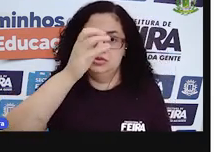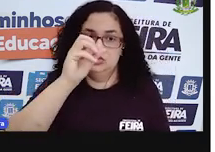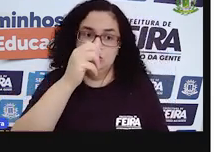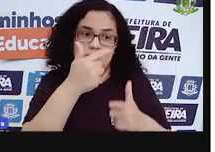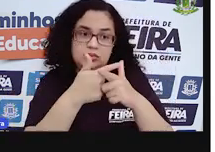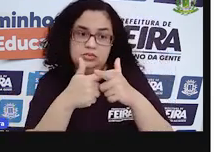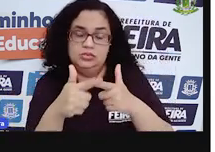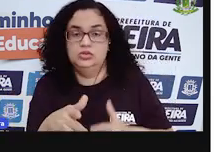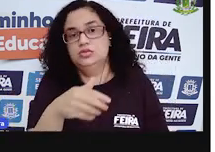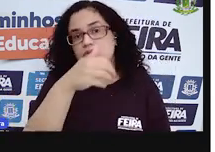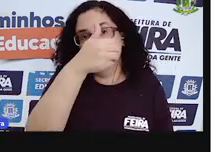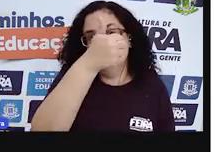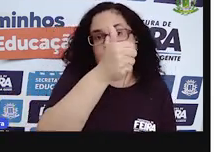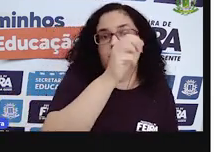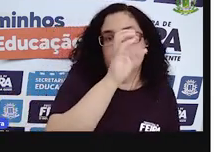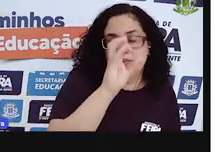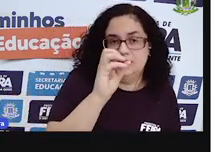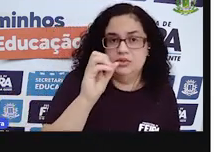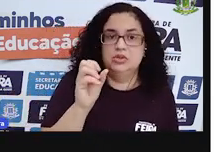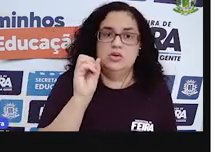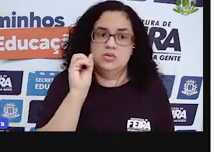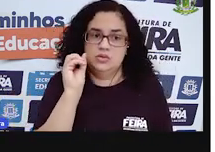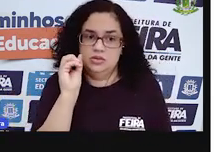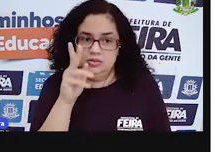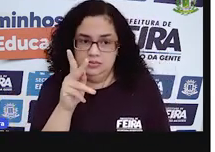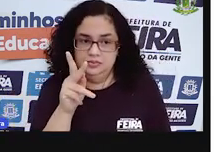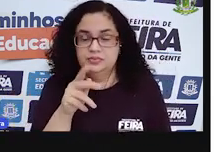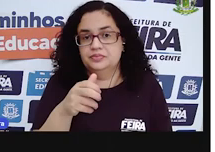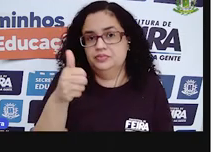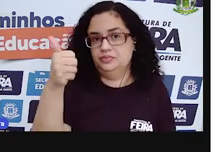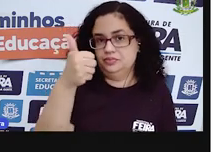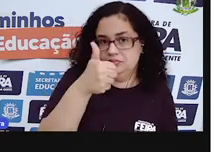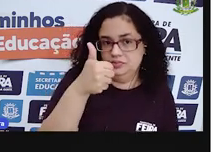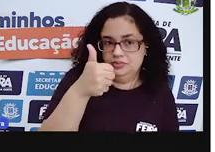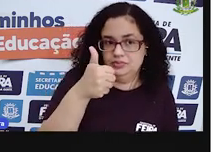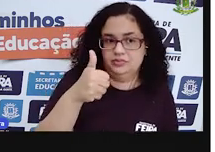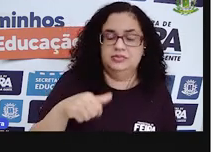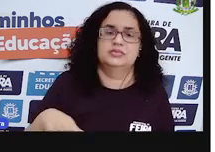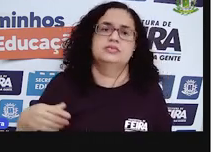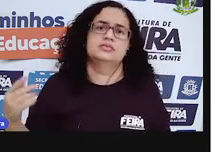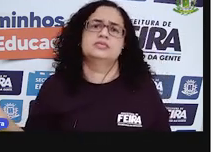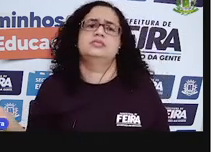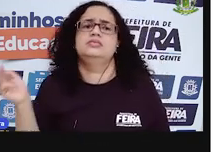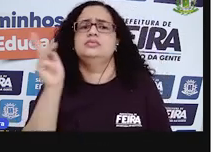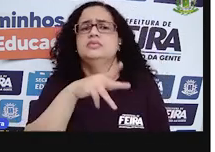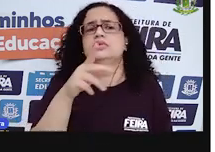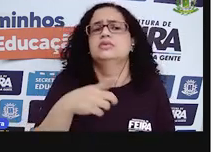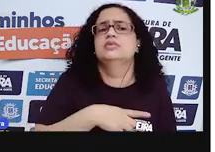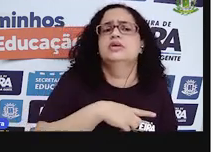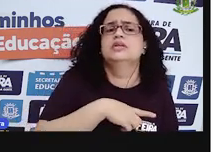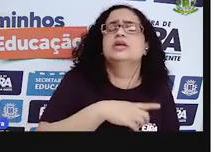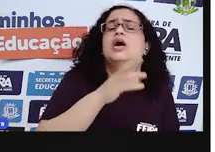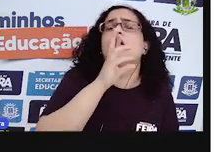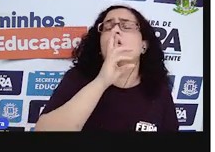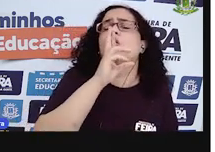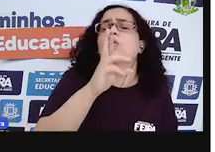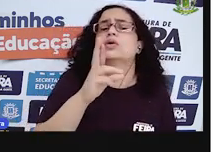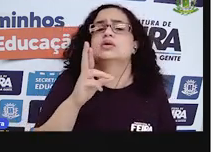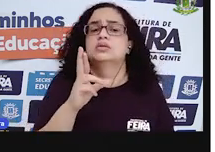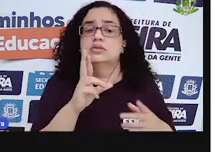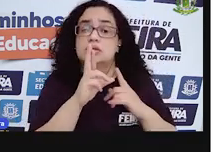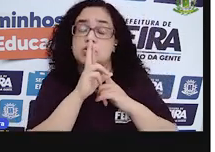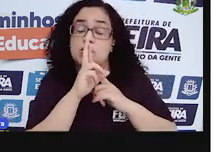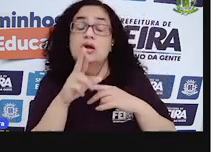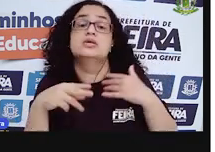10 / sem certo Professor certo a pros só vai aparecer um resultado e